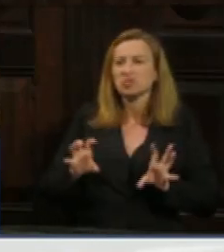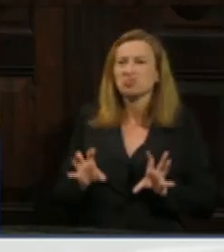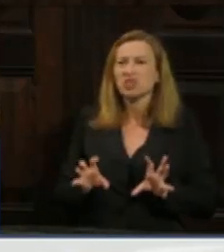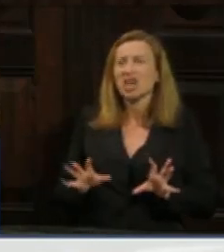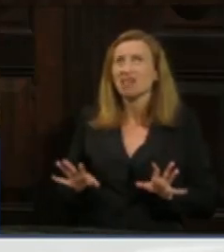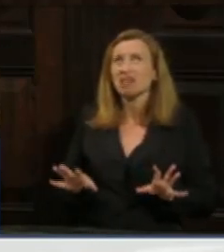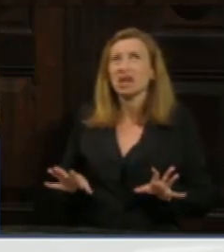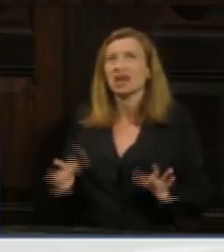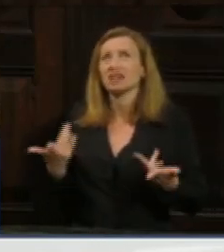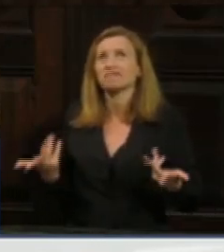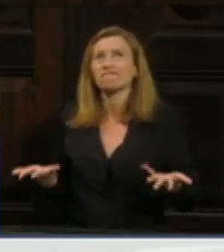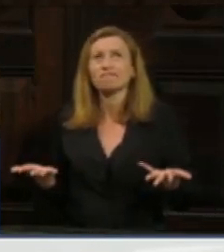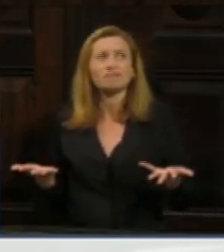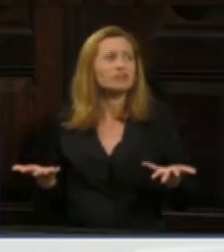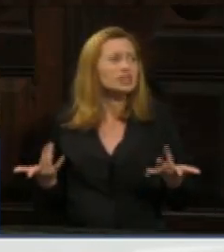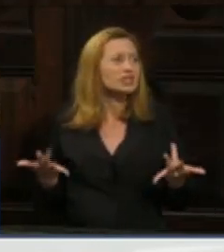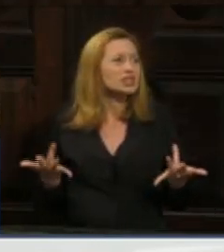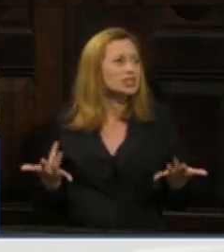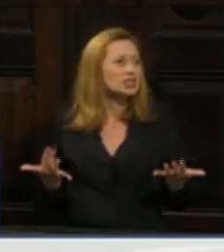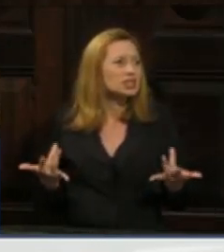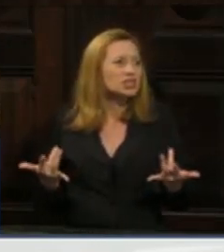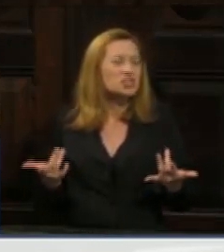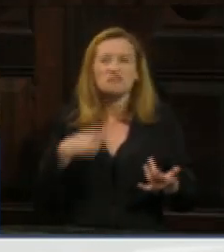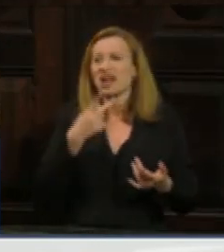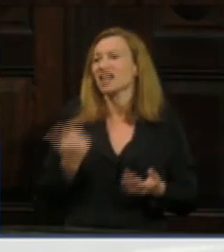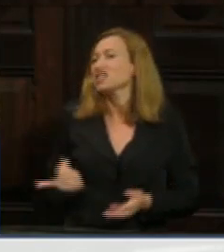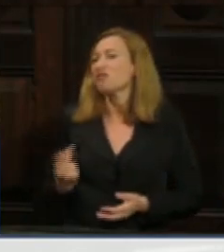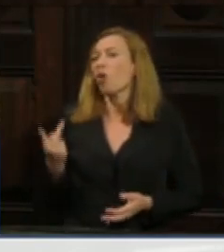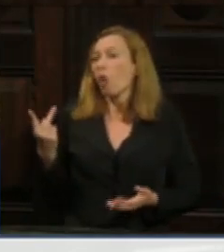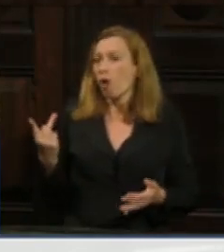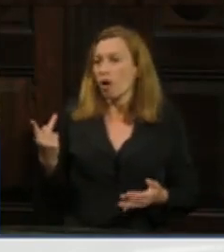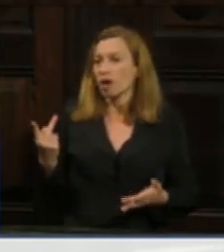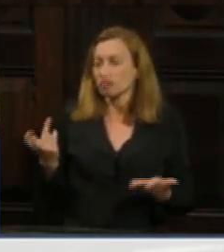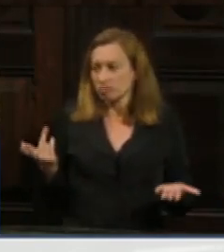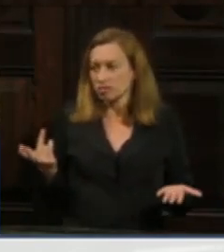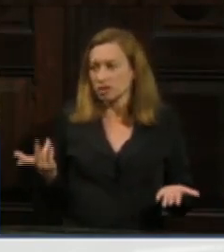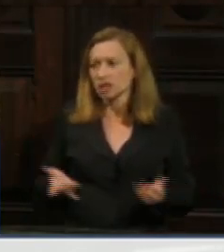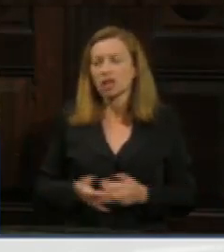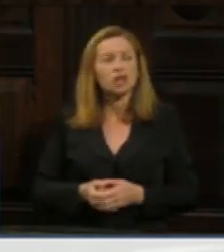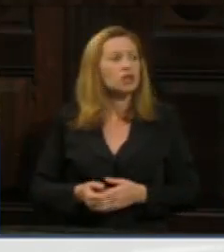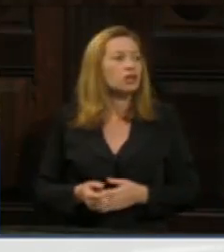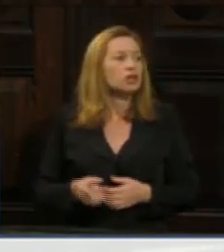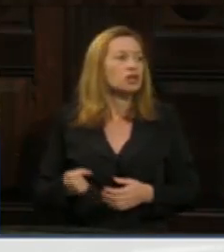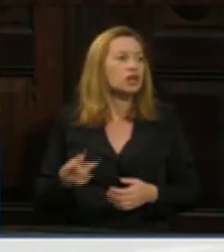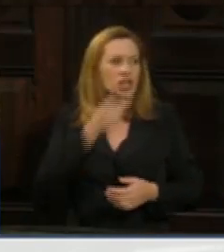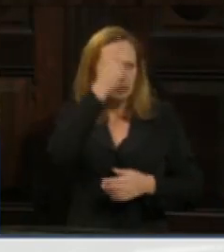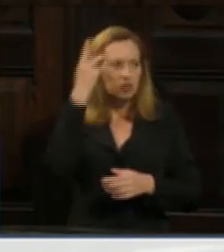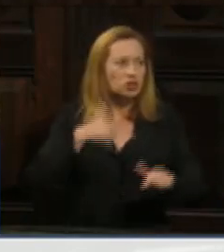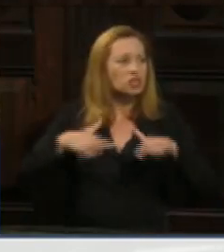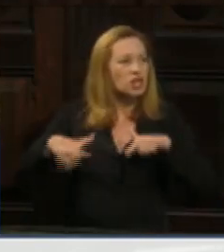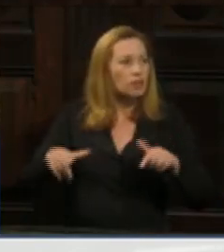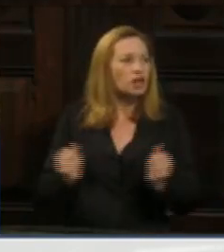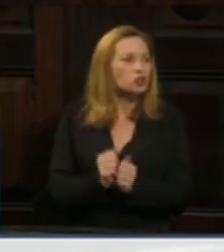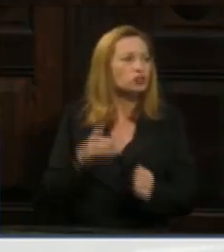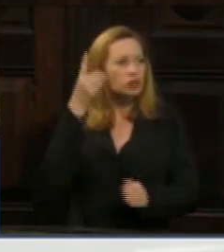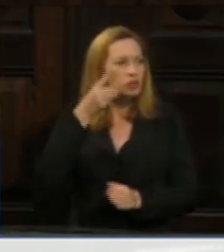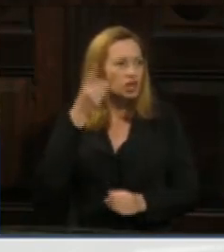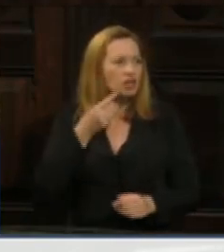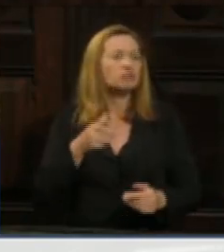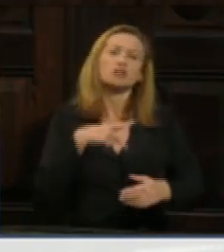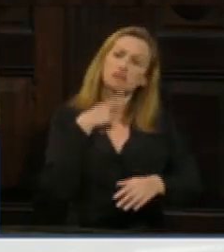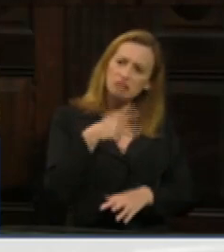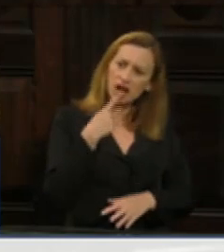é o meu caso, porque a lista não aponta deputados, aponta membros das assessorias. Mas se